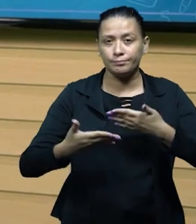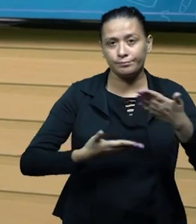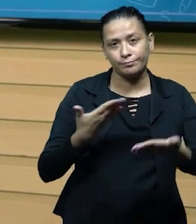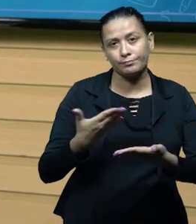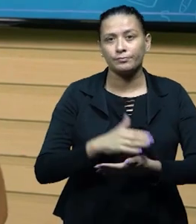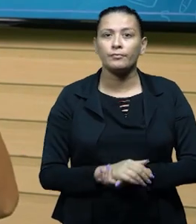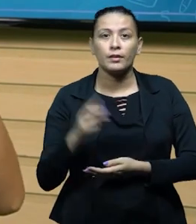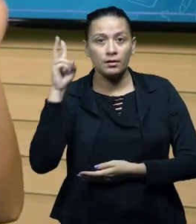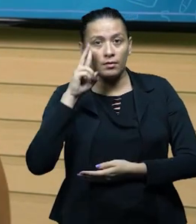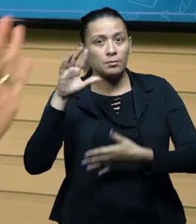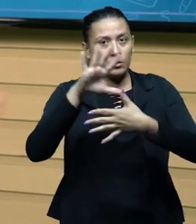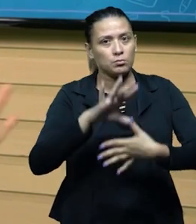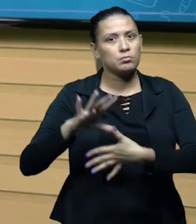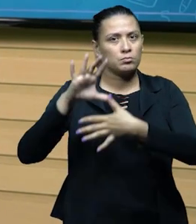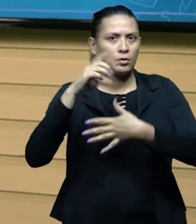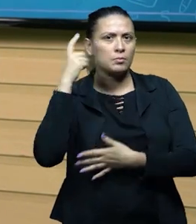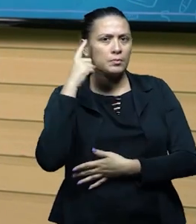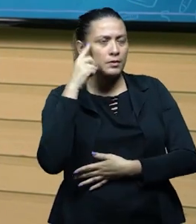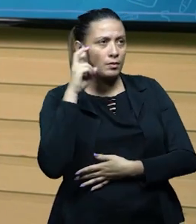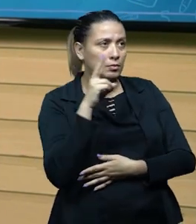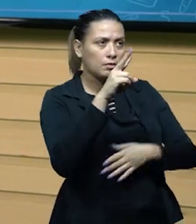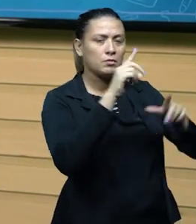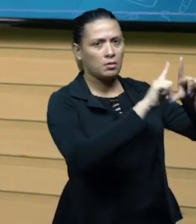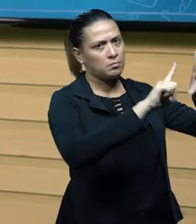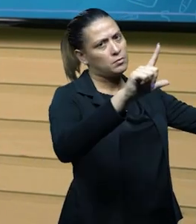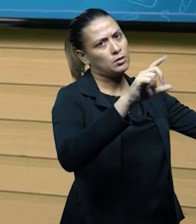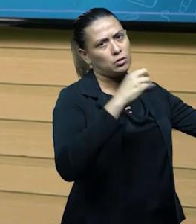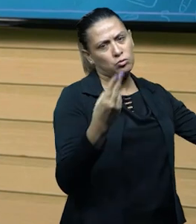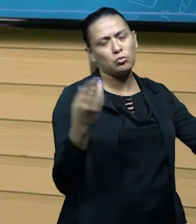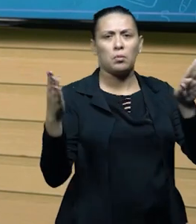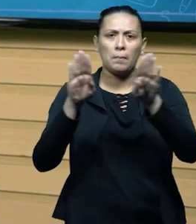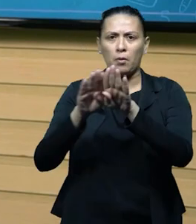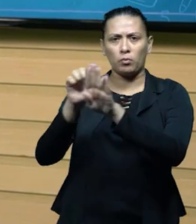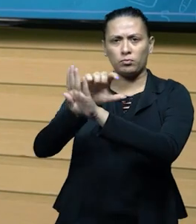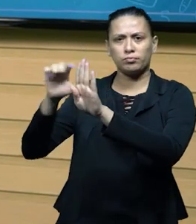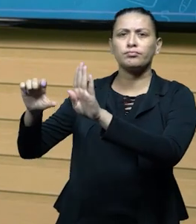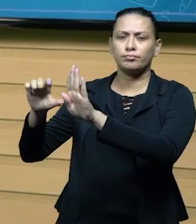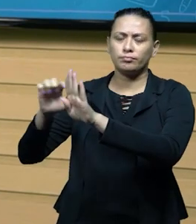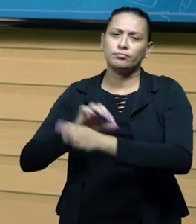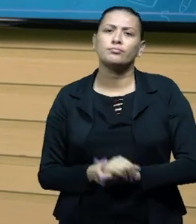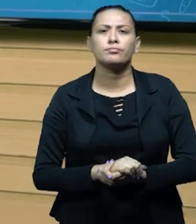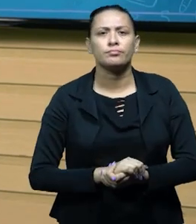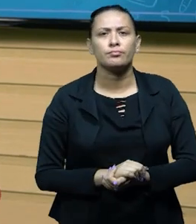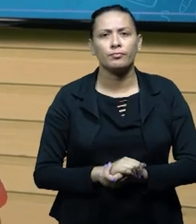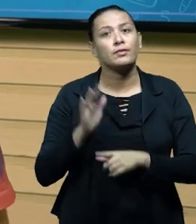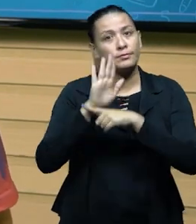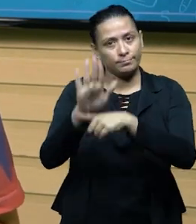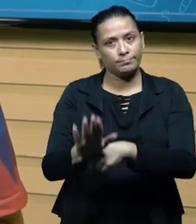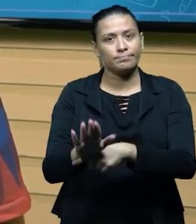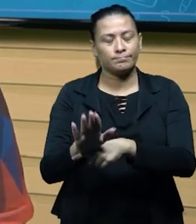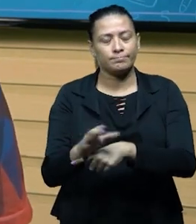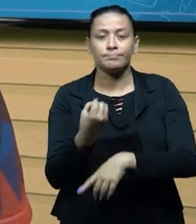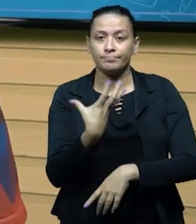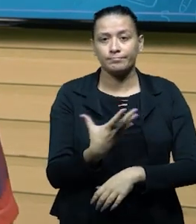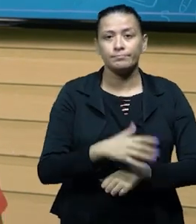certo lembre também de colocar esses mapas mentais à vista talvez fixando em uma parede uma porta Isso vai ser de ótima